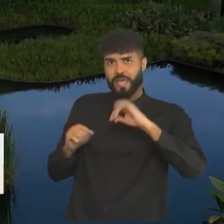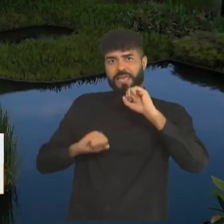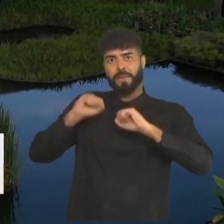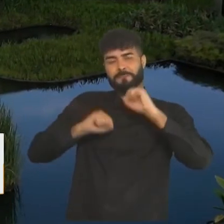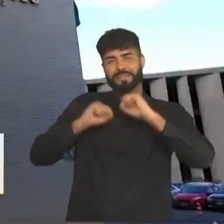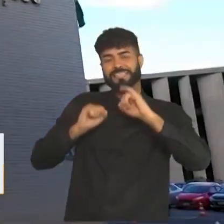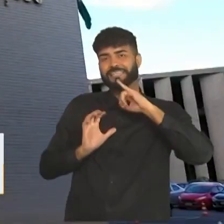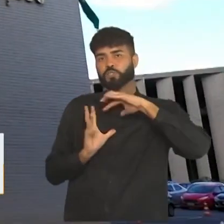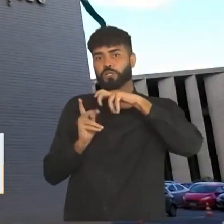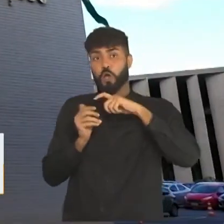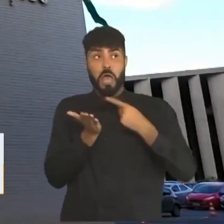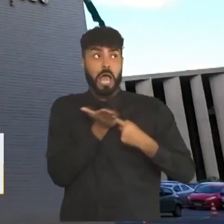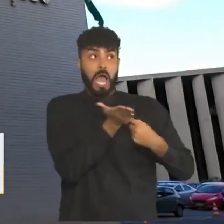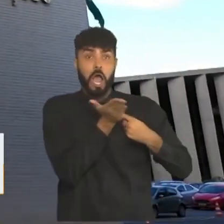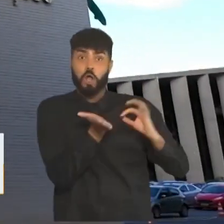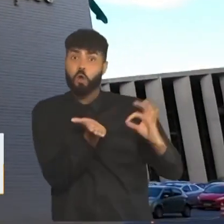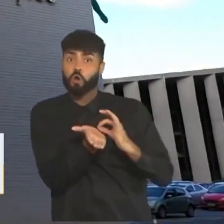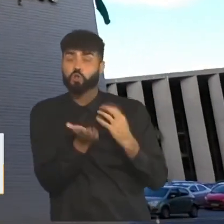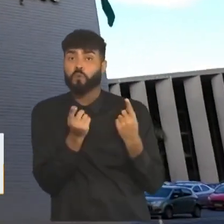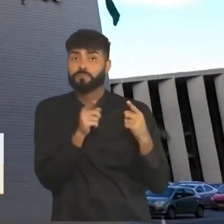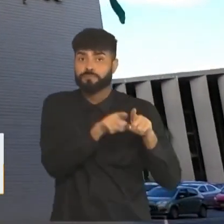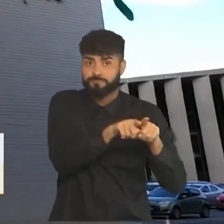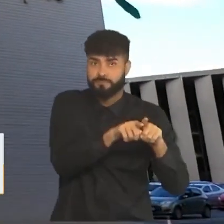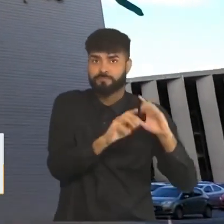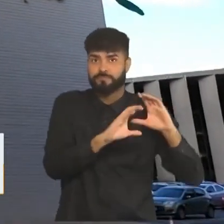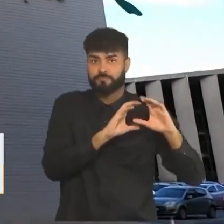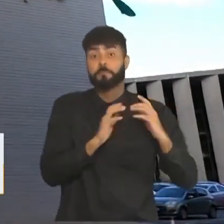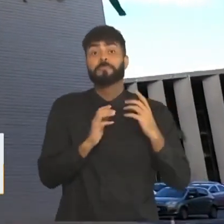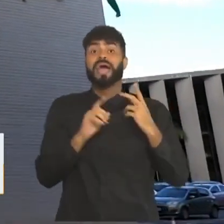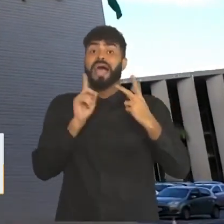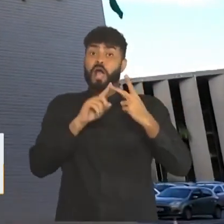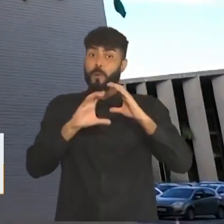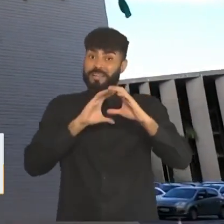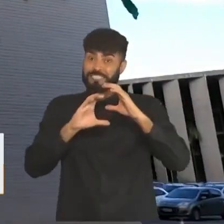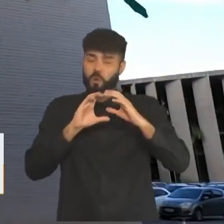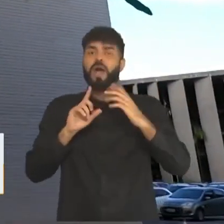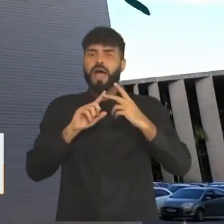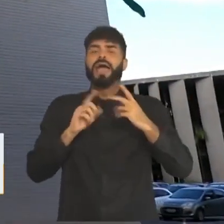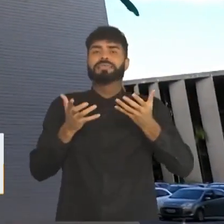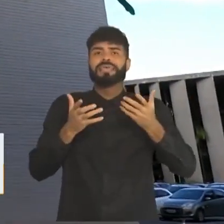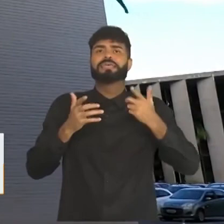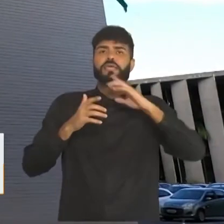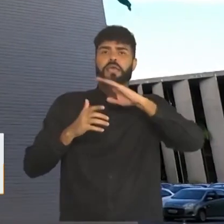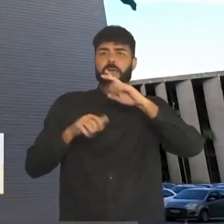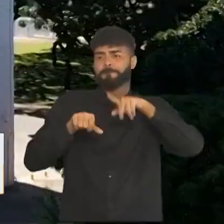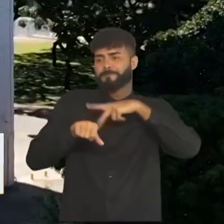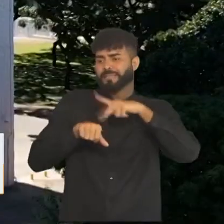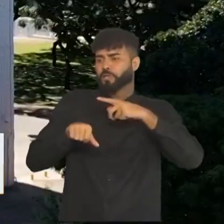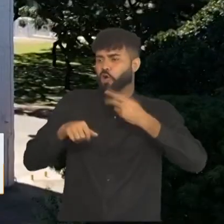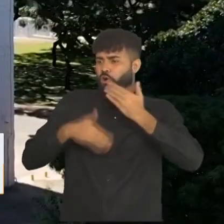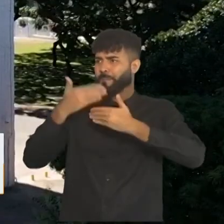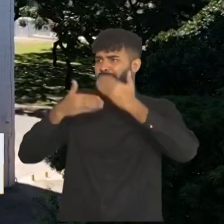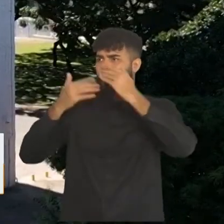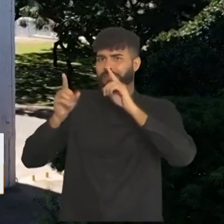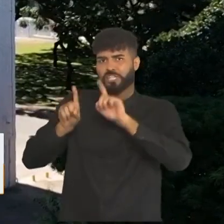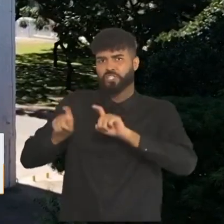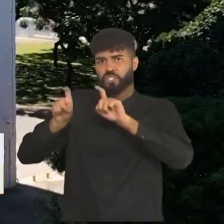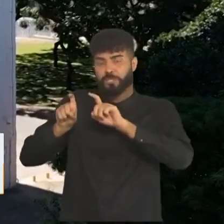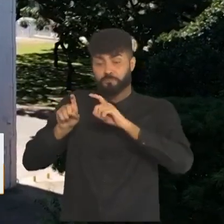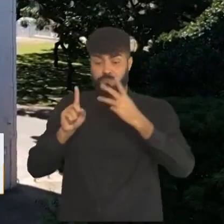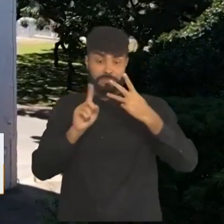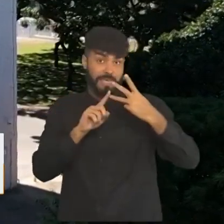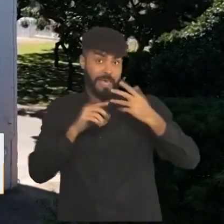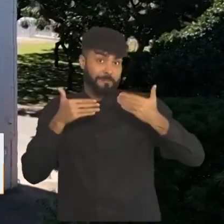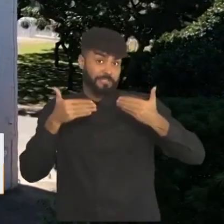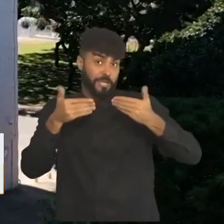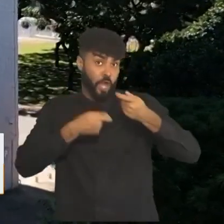de cooperação. O das comunicações cuida para que o país continue com os avanços no mundo digital. O Ministério da Economia